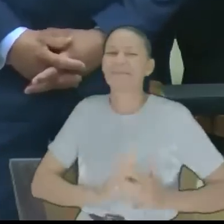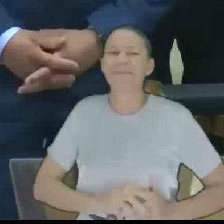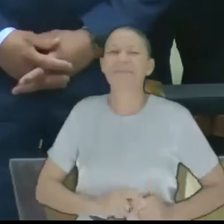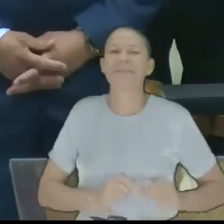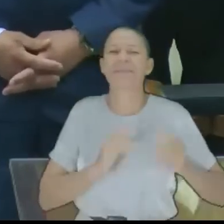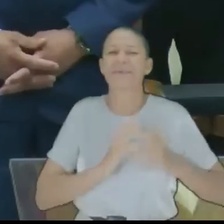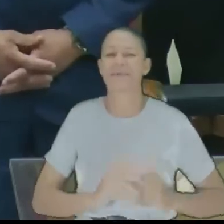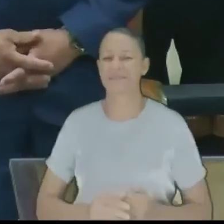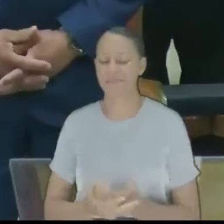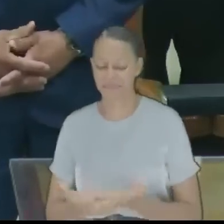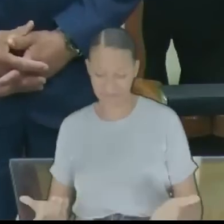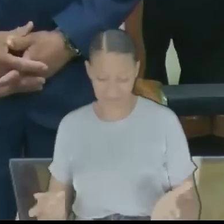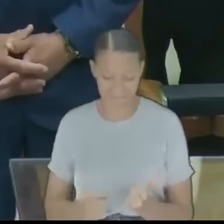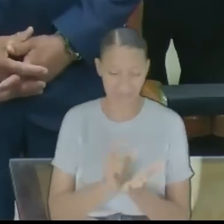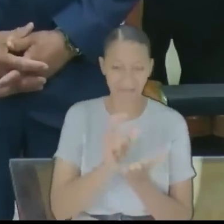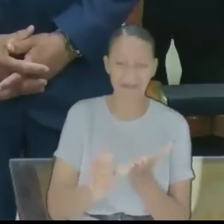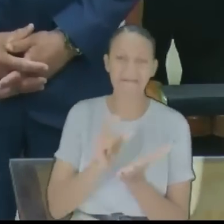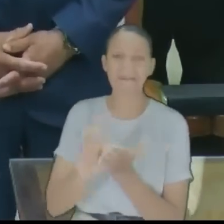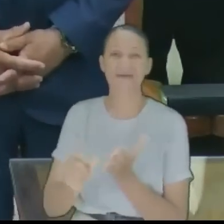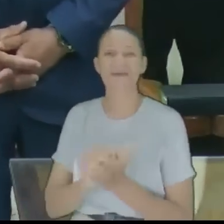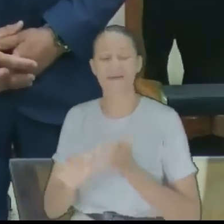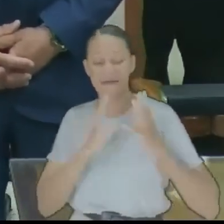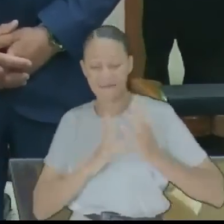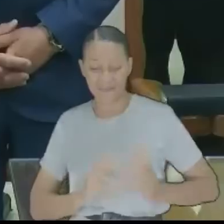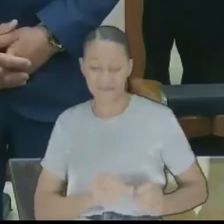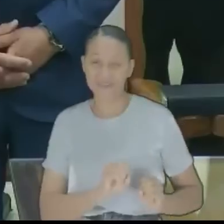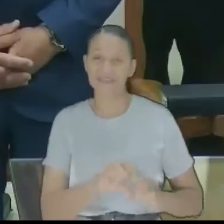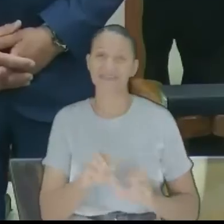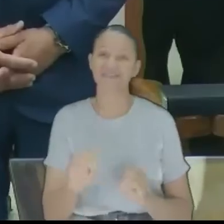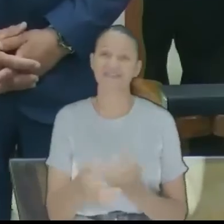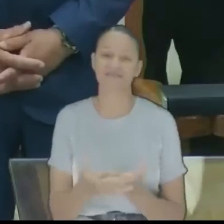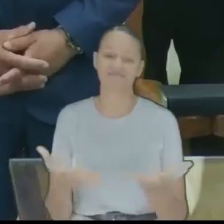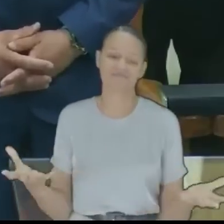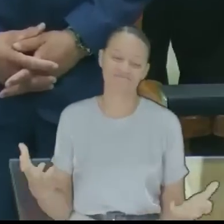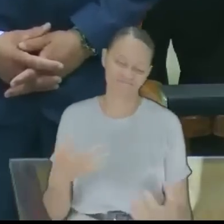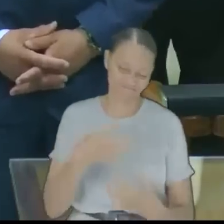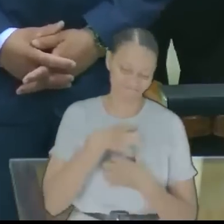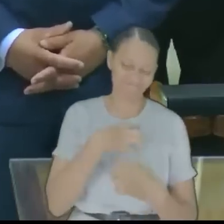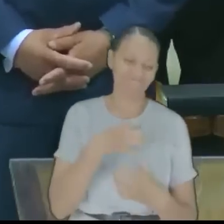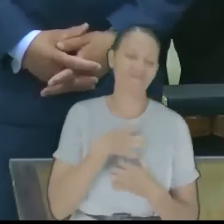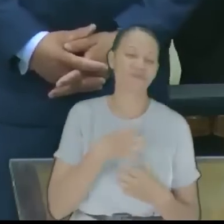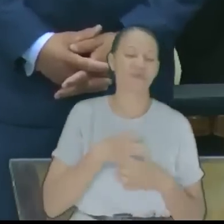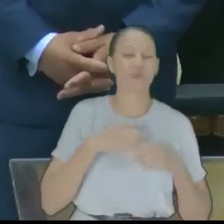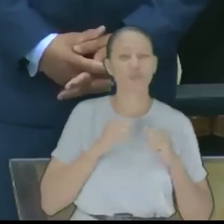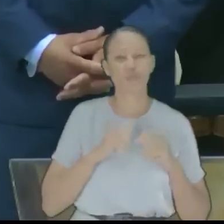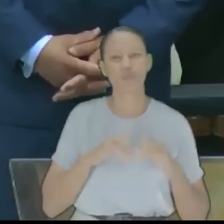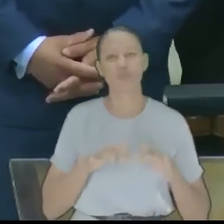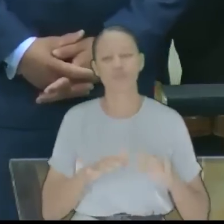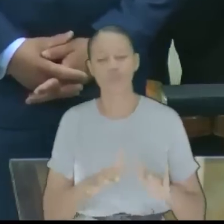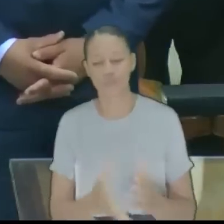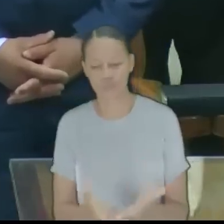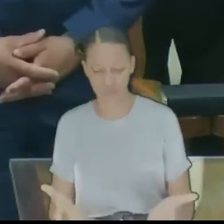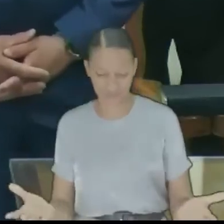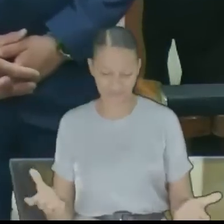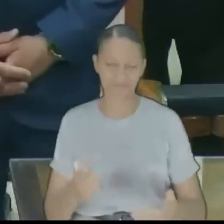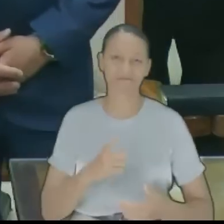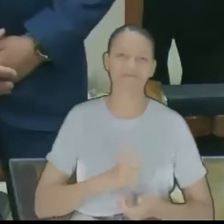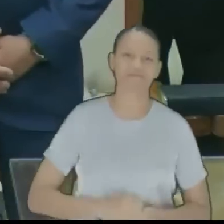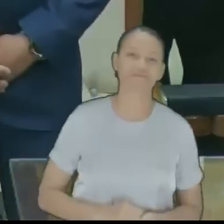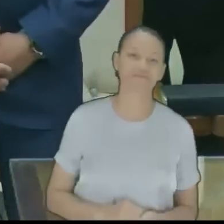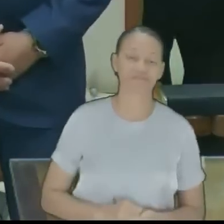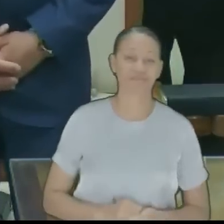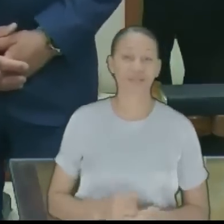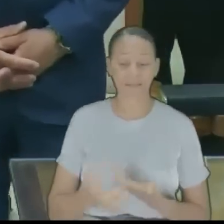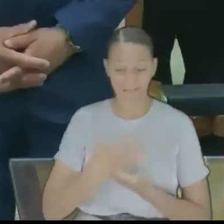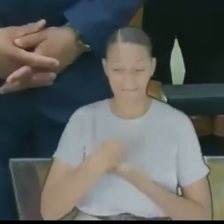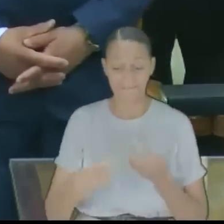Evangelho, o ribeiro da palavra, o ribeiro da doutrina, está correndo e regando o vale de Sitim.